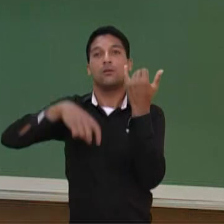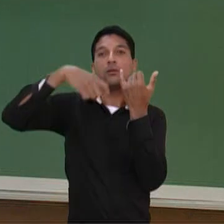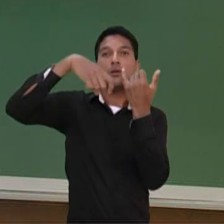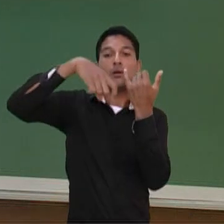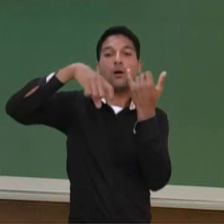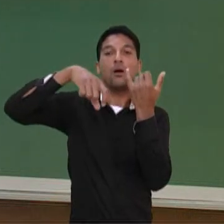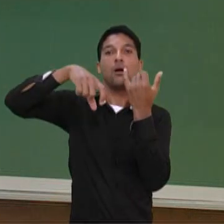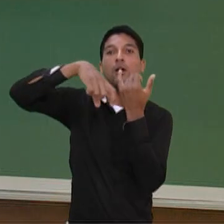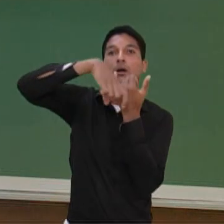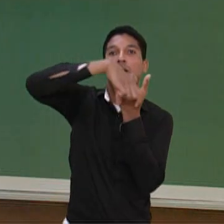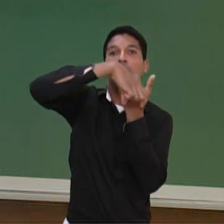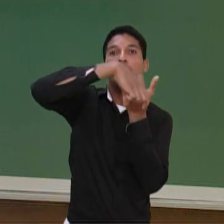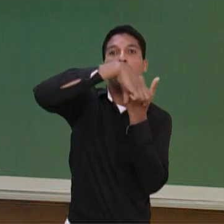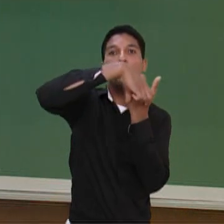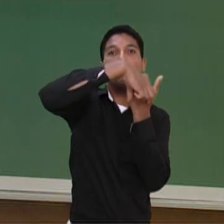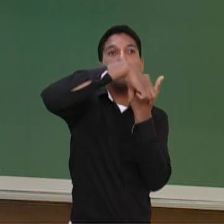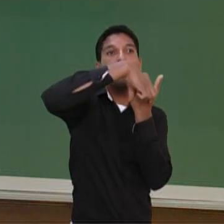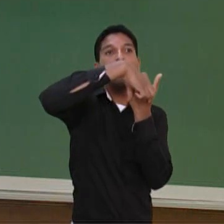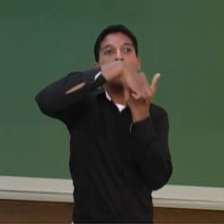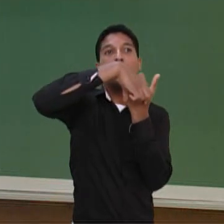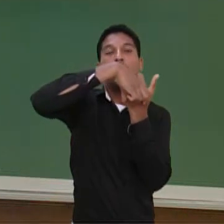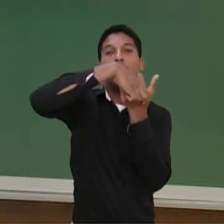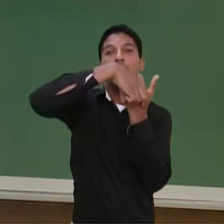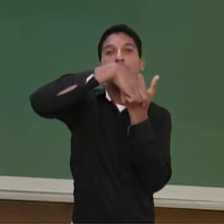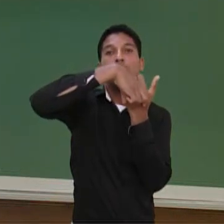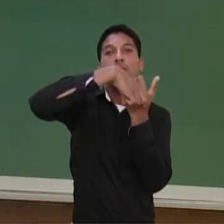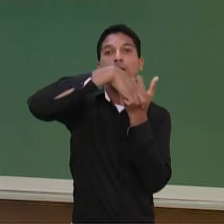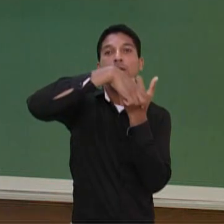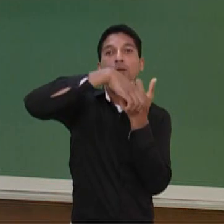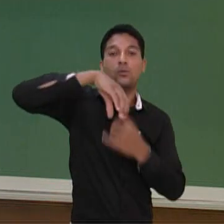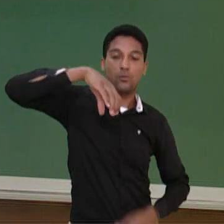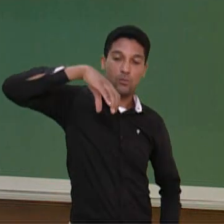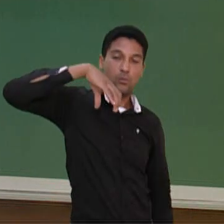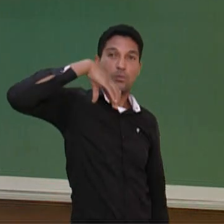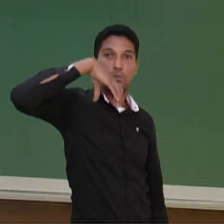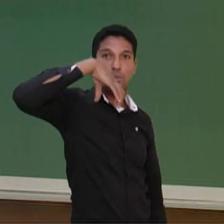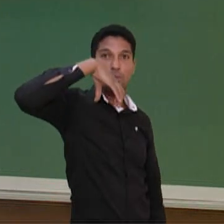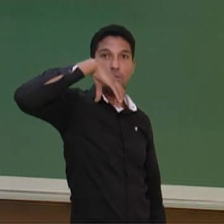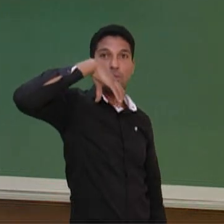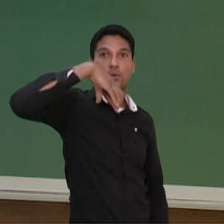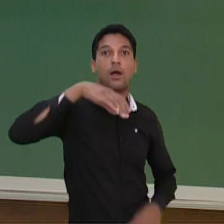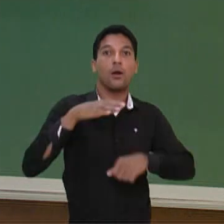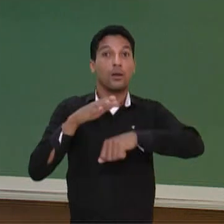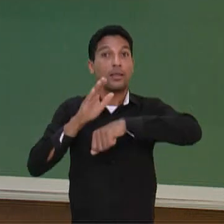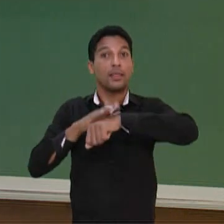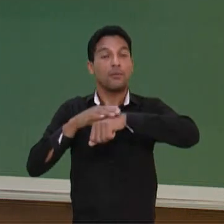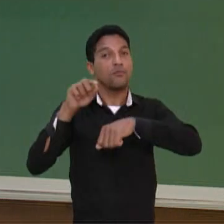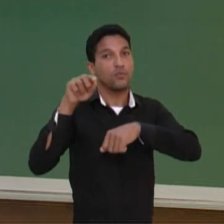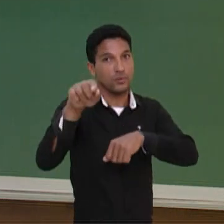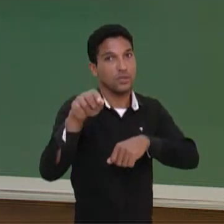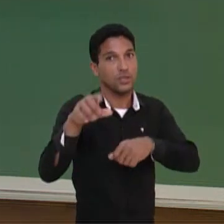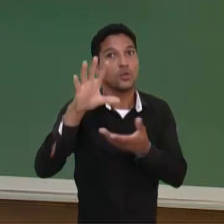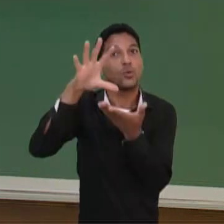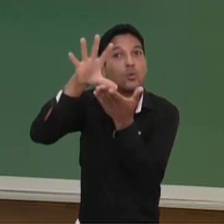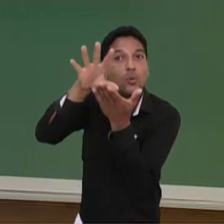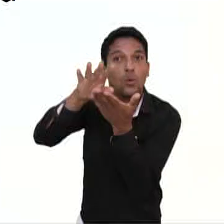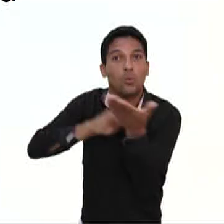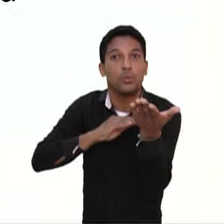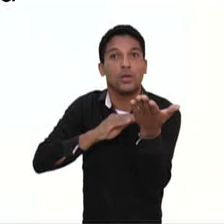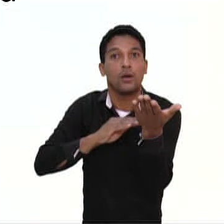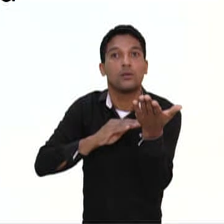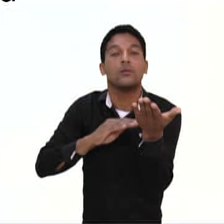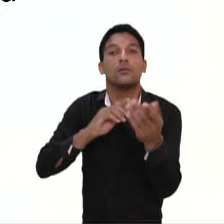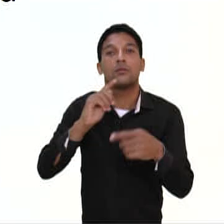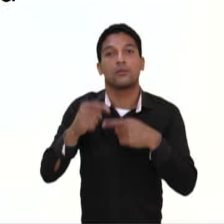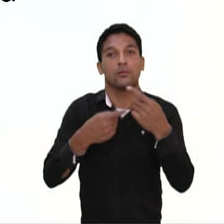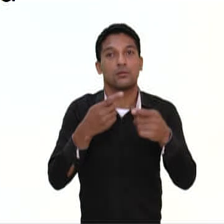Né? Dá para projetar aí uma equação quadrática que descreve essa curva. Então, eu vou deixar um tempinho para vocês copiarem o enunciado e nós já